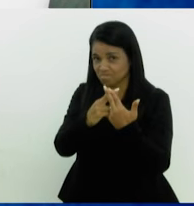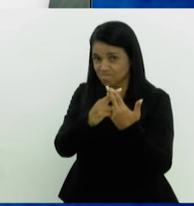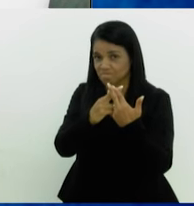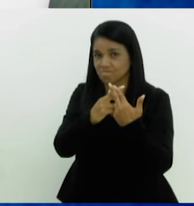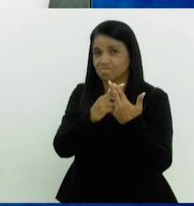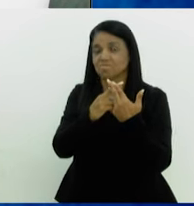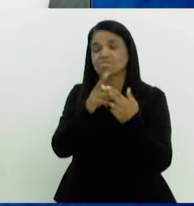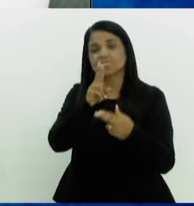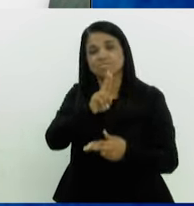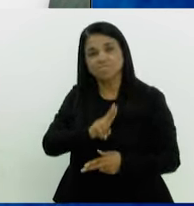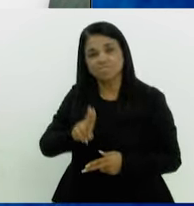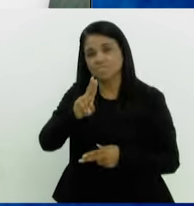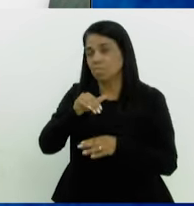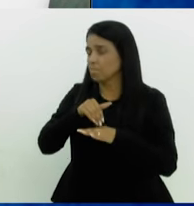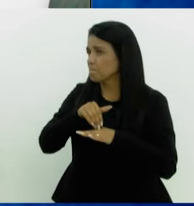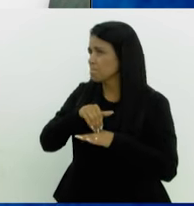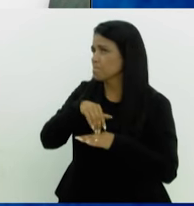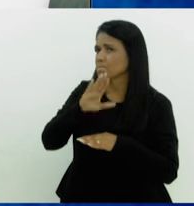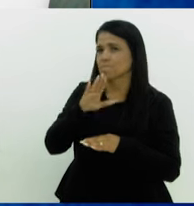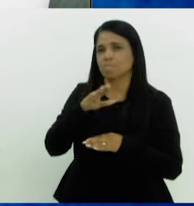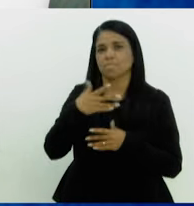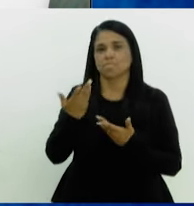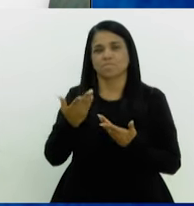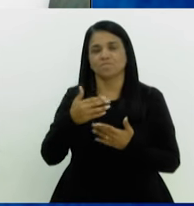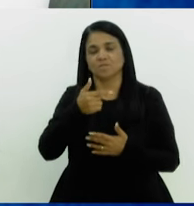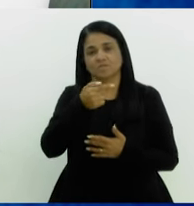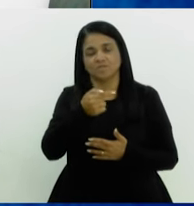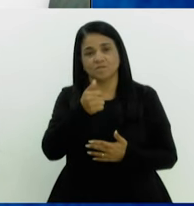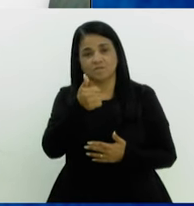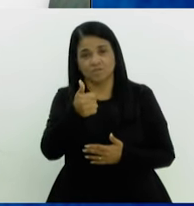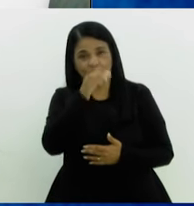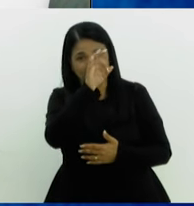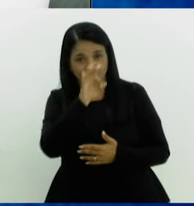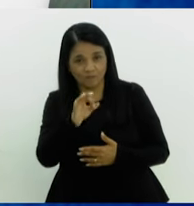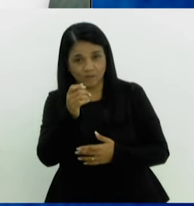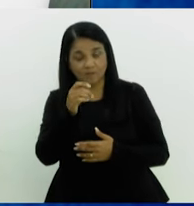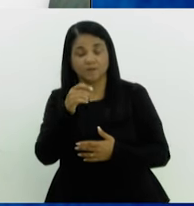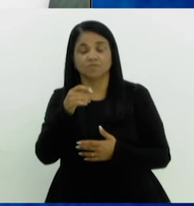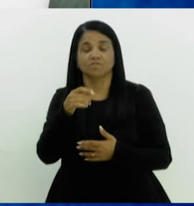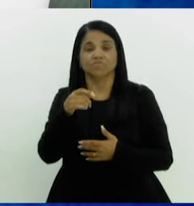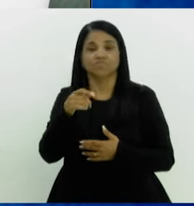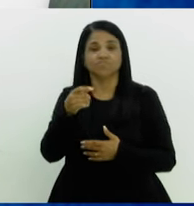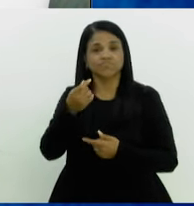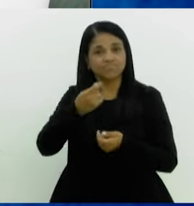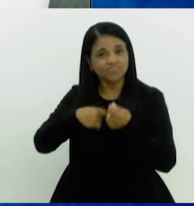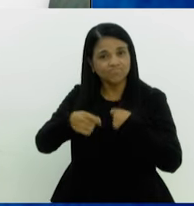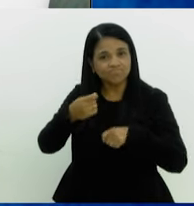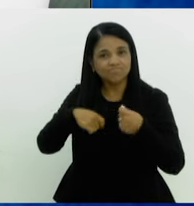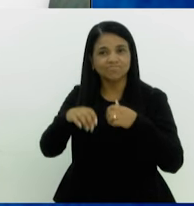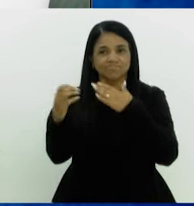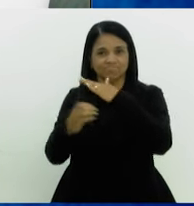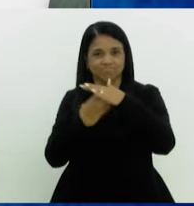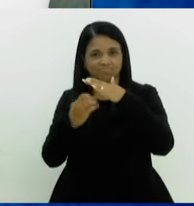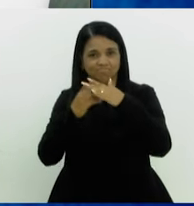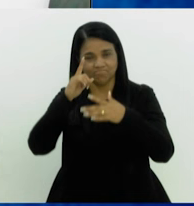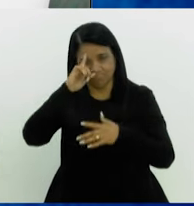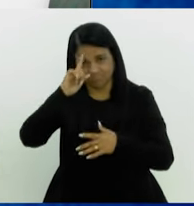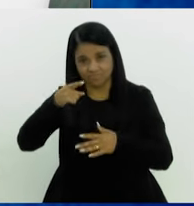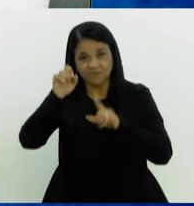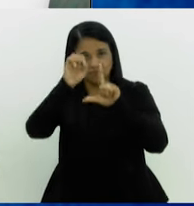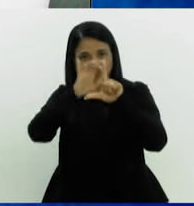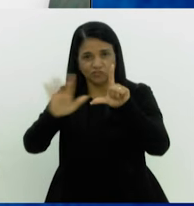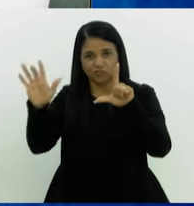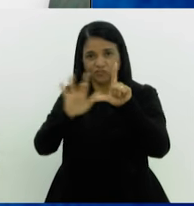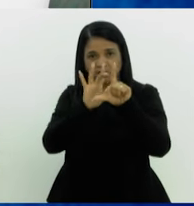essa utilização ainda maior 71 dos negócios que as mulheres comandam já estão digitalizados